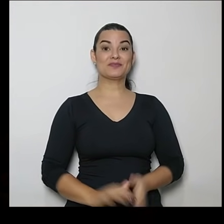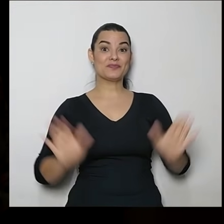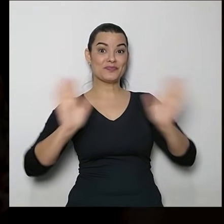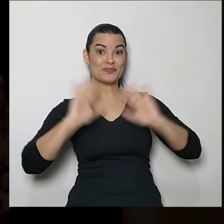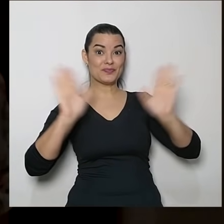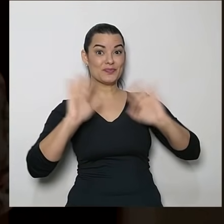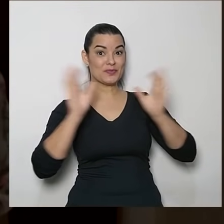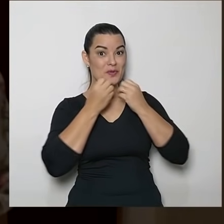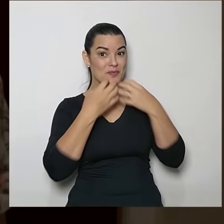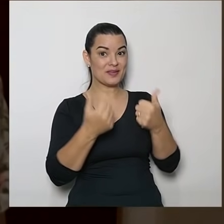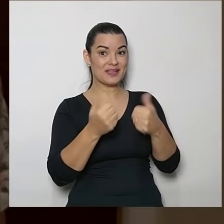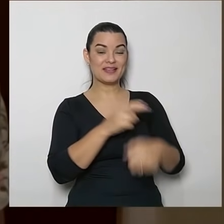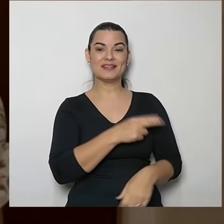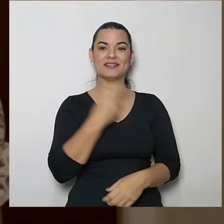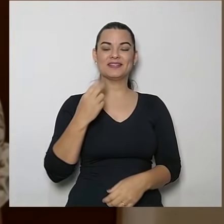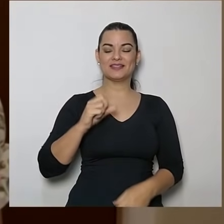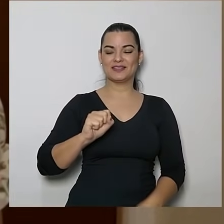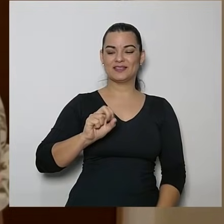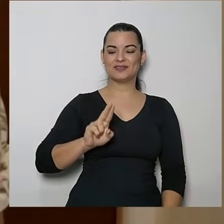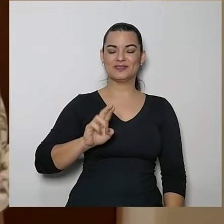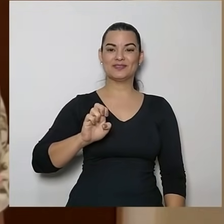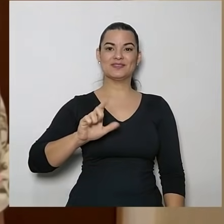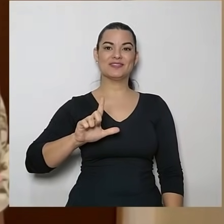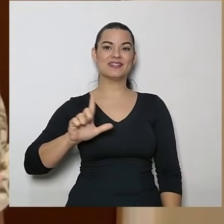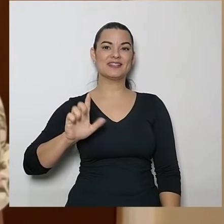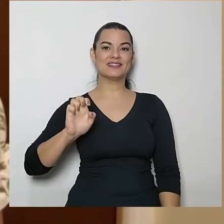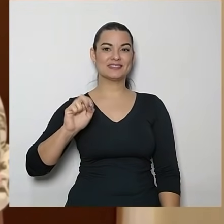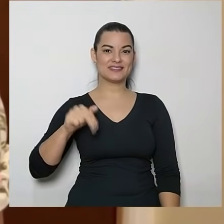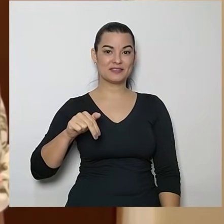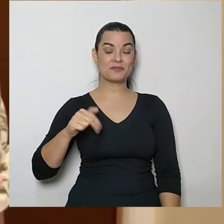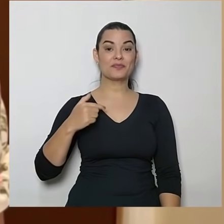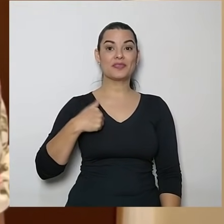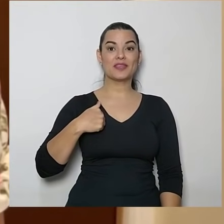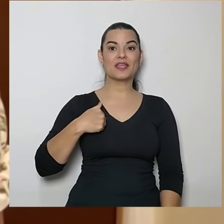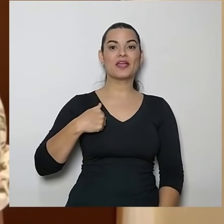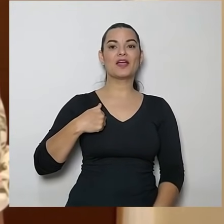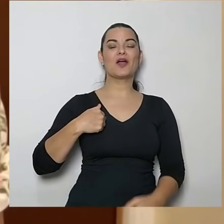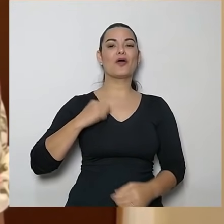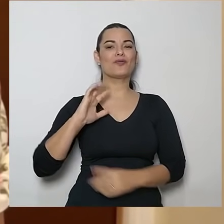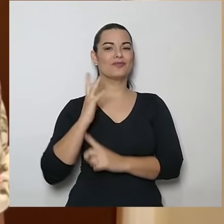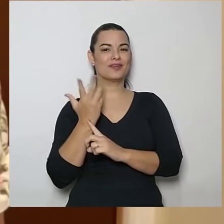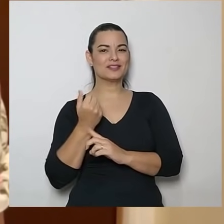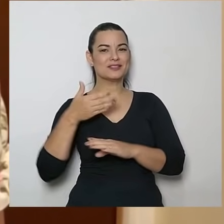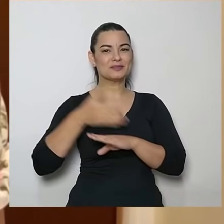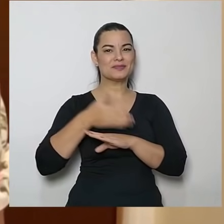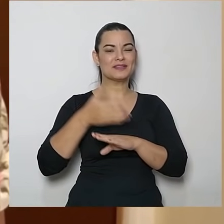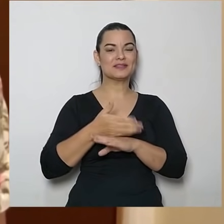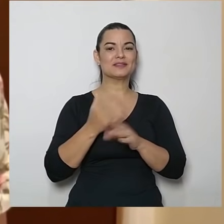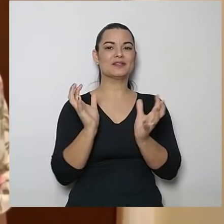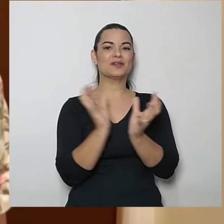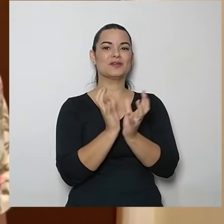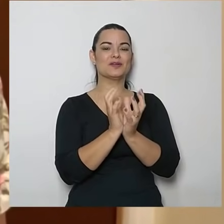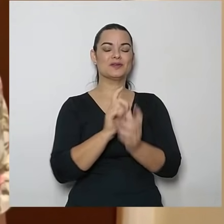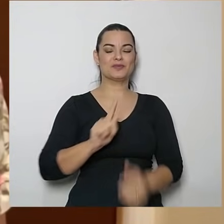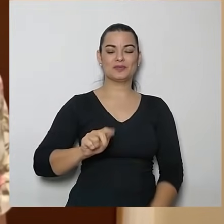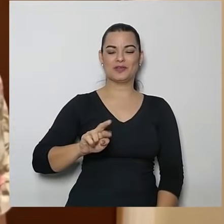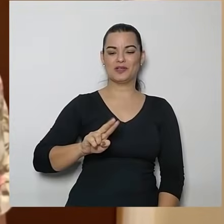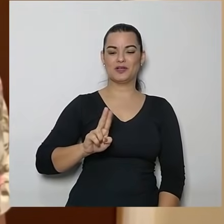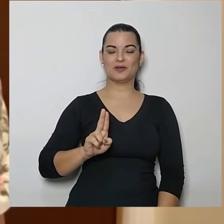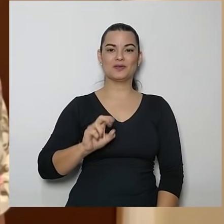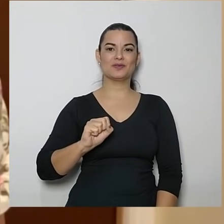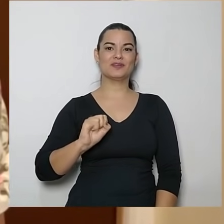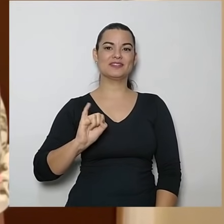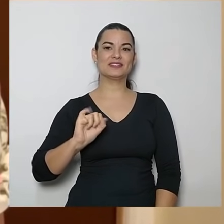Olá pessoal, meu nome é Suelen Sampaio e eu sou arpista da Orquestra GRU Sinfônica. Hoje vamos contar a história